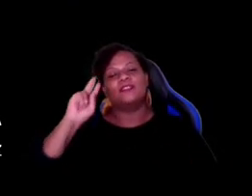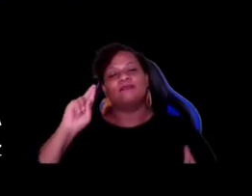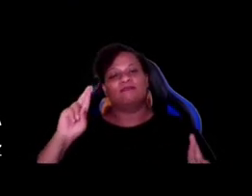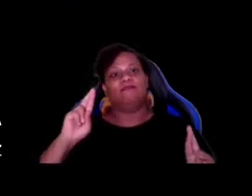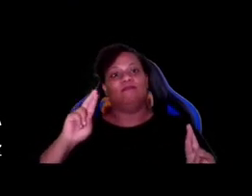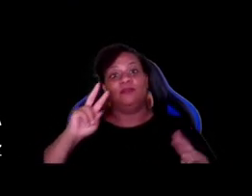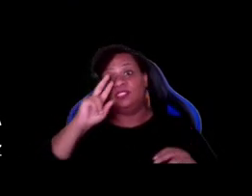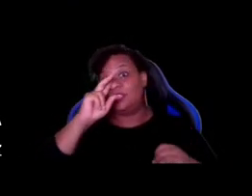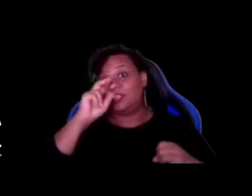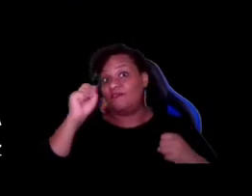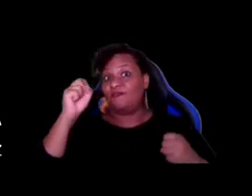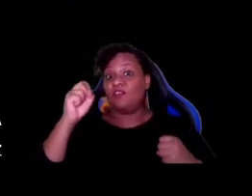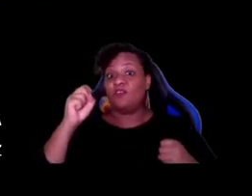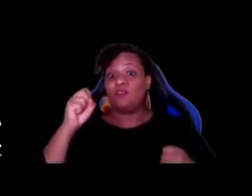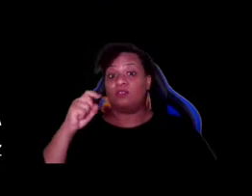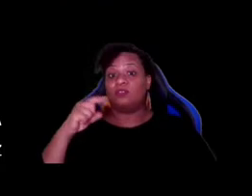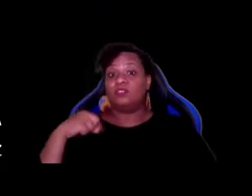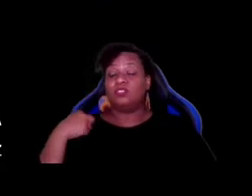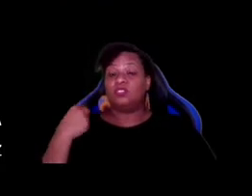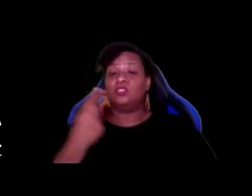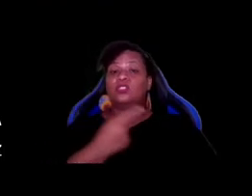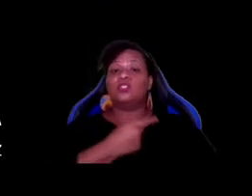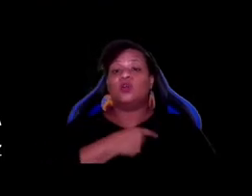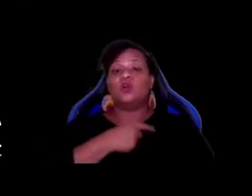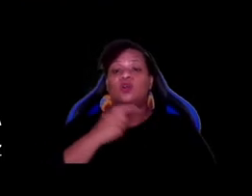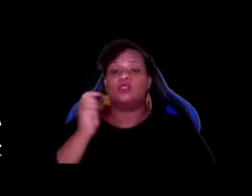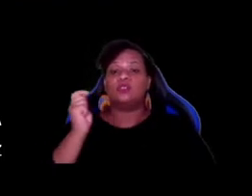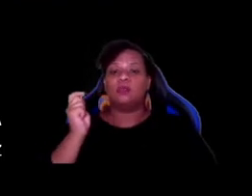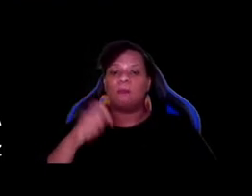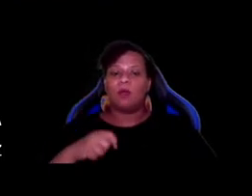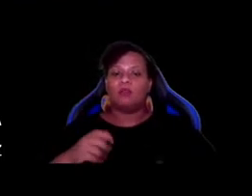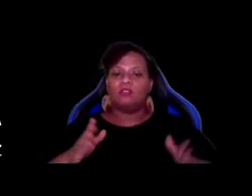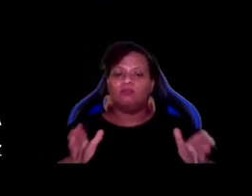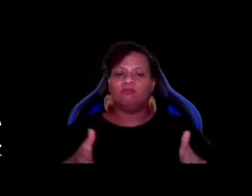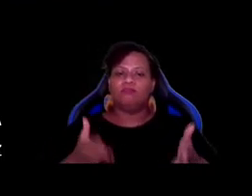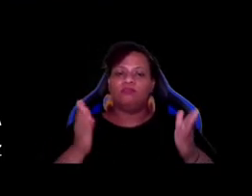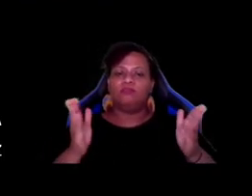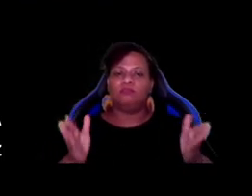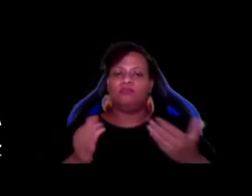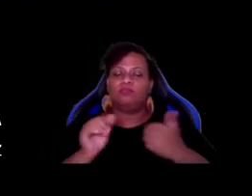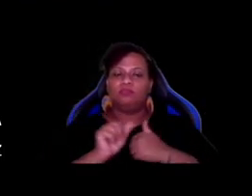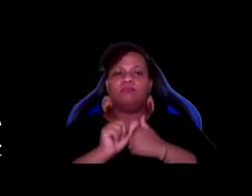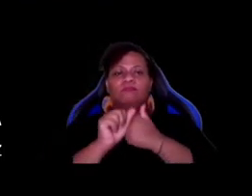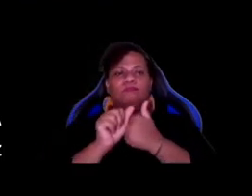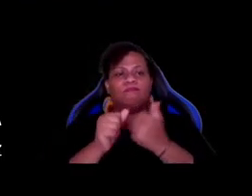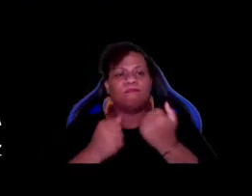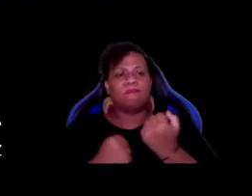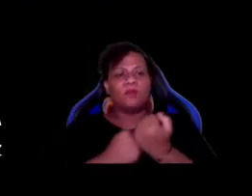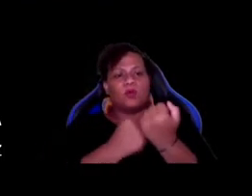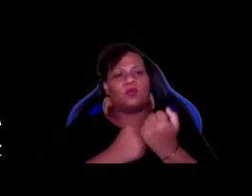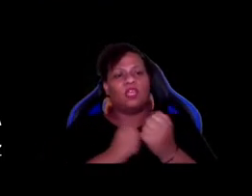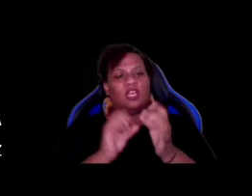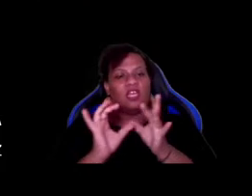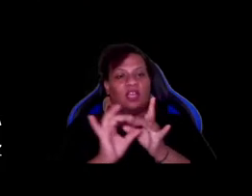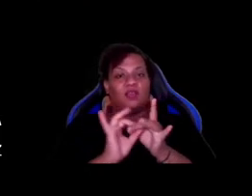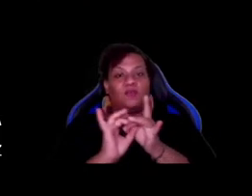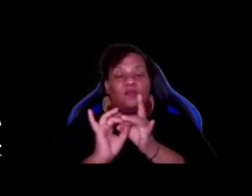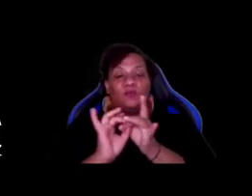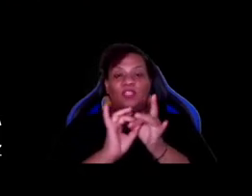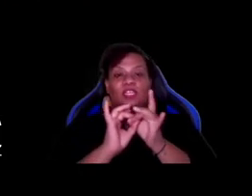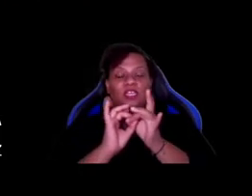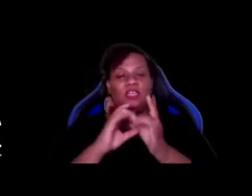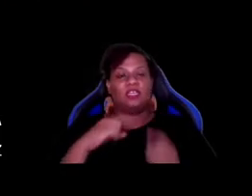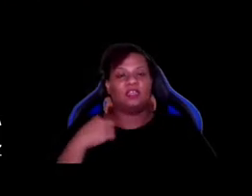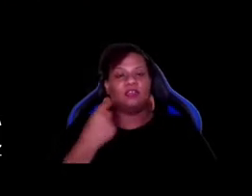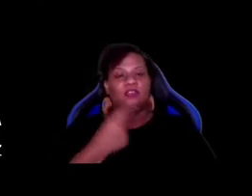para que todos nós possamos contribuir dessa união, nesse